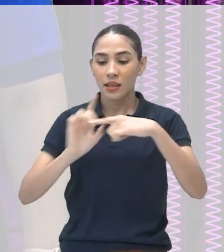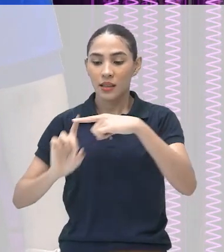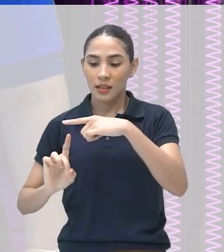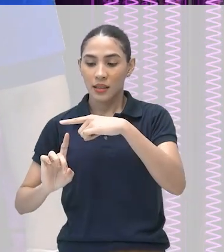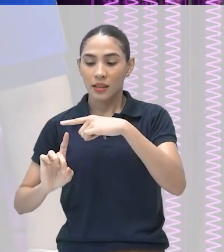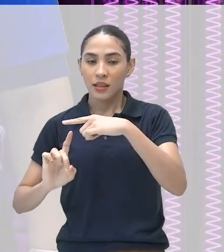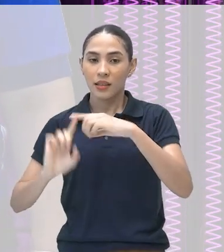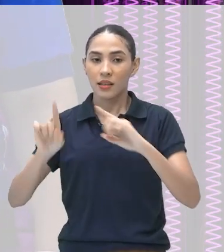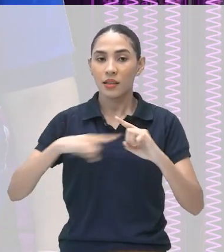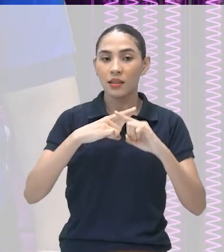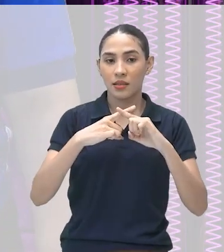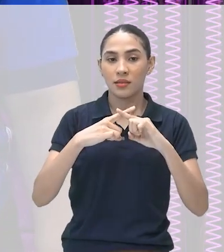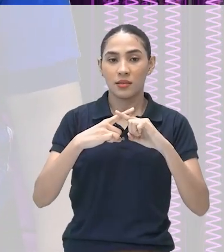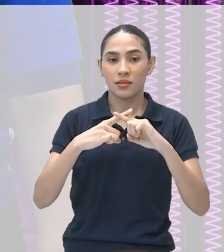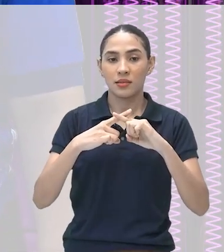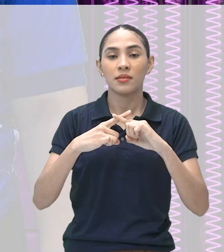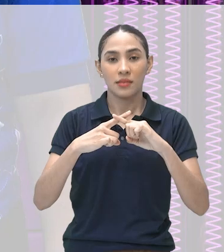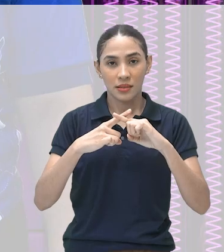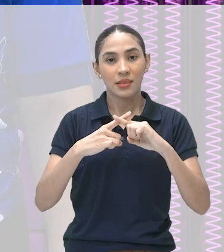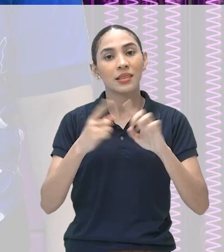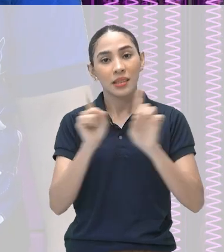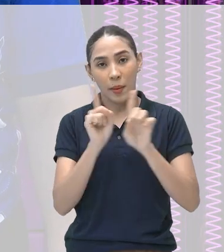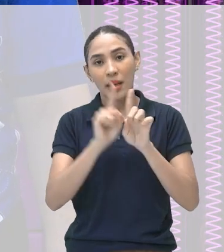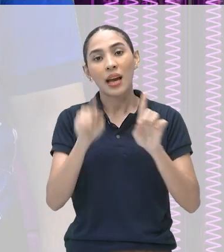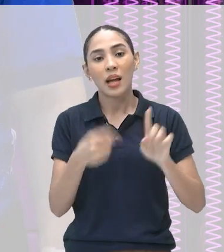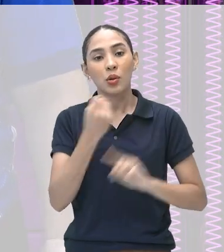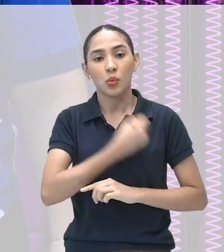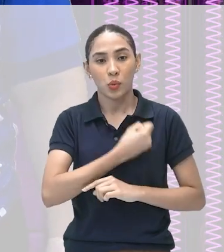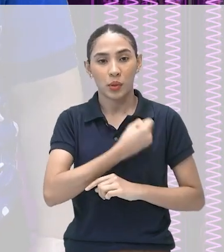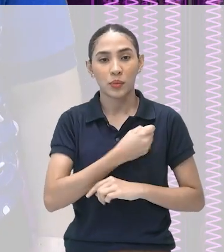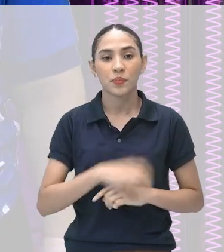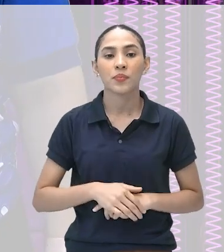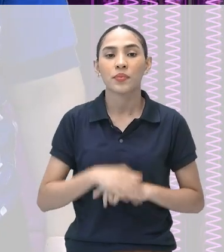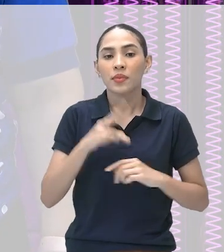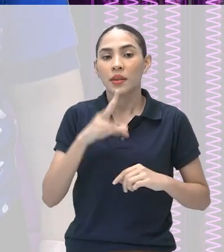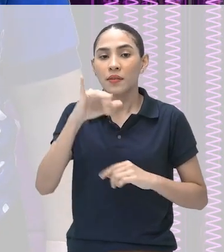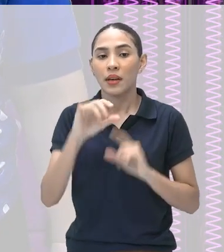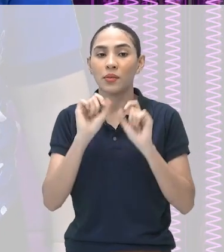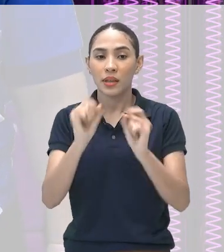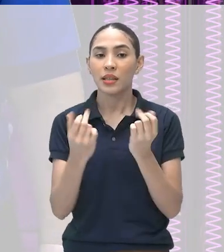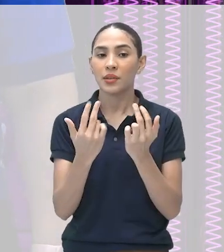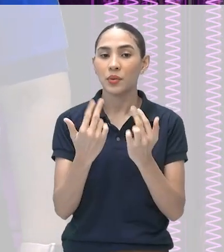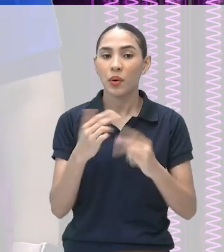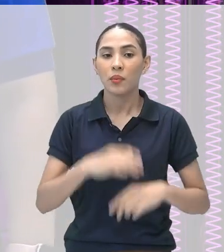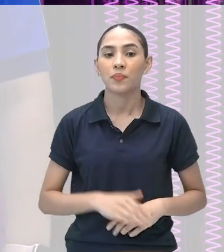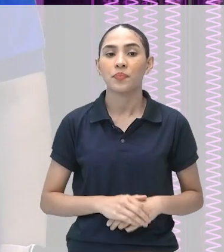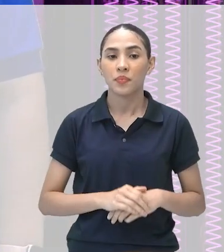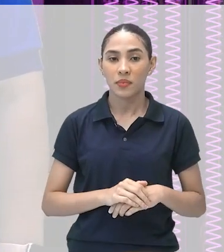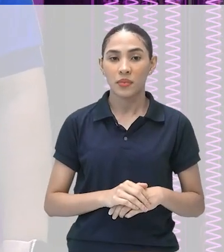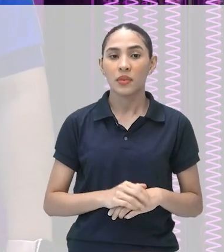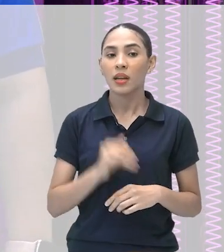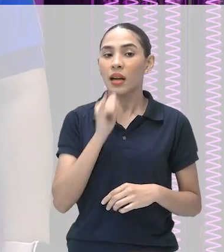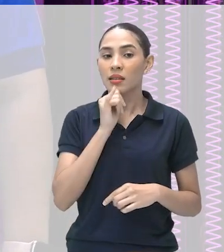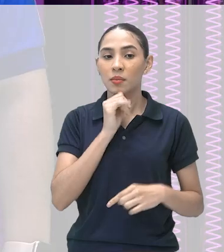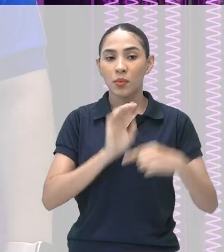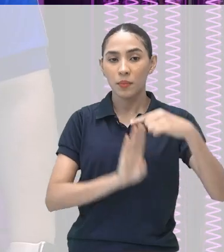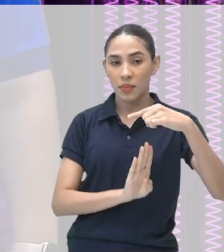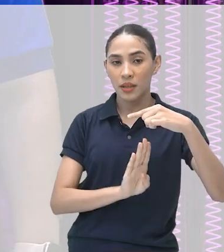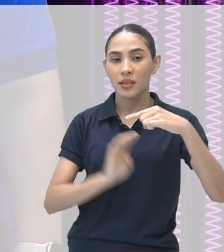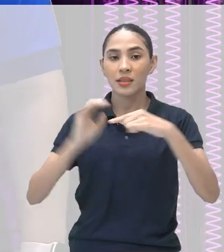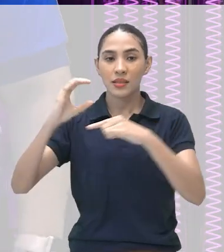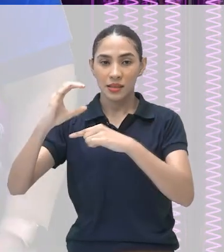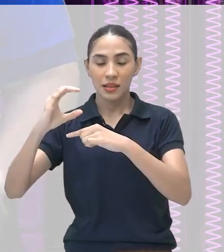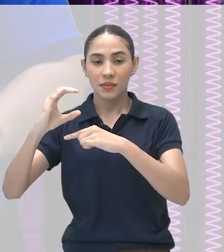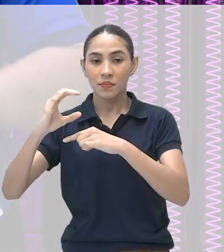multiplicando essa letra D, que também está representando o número, ela vai ser igual à multiplicação entre B